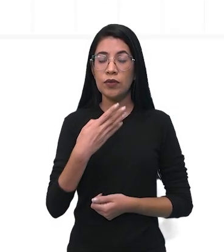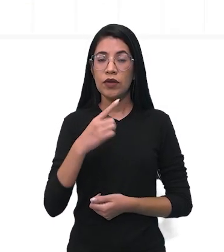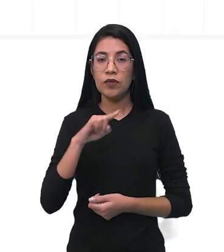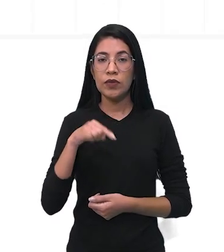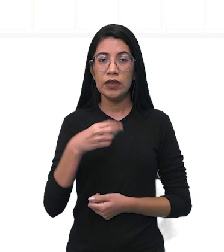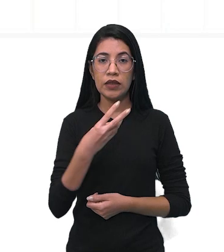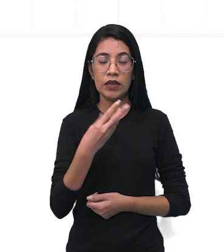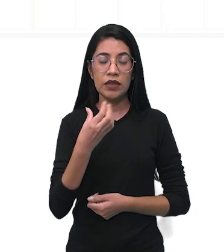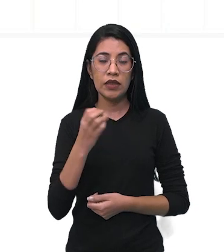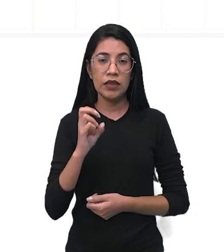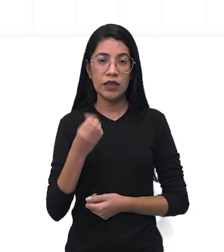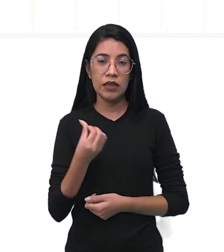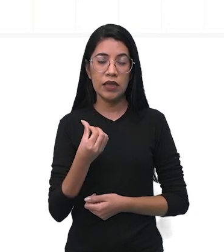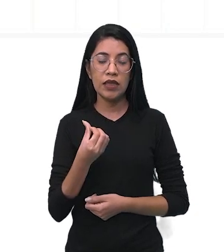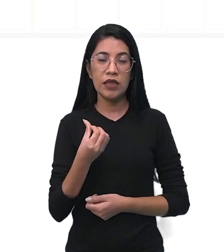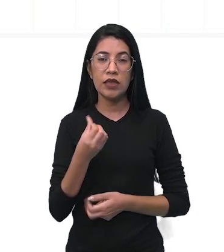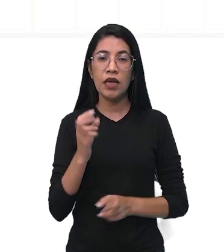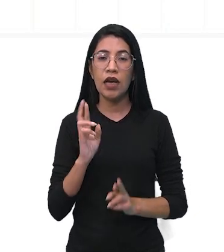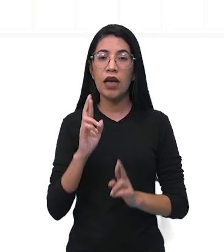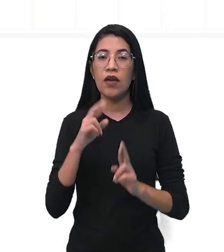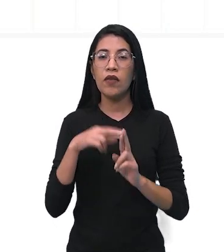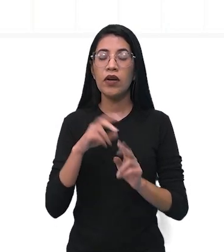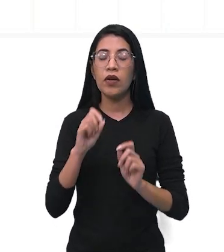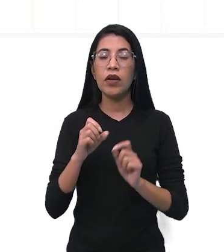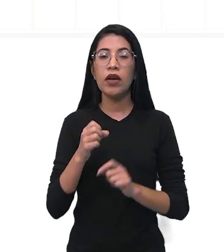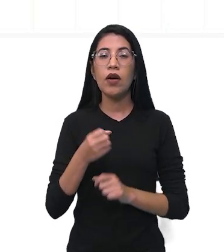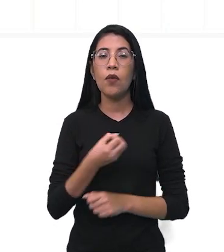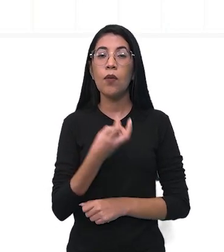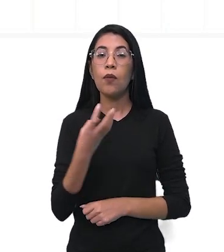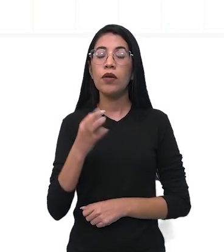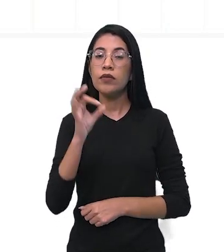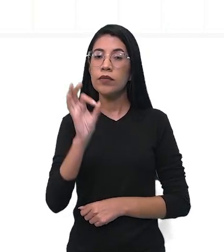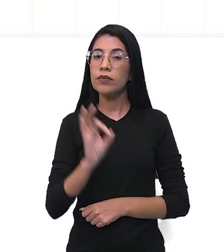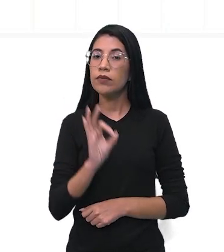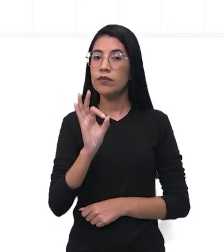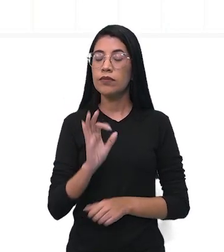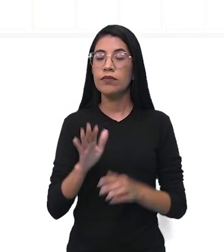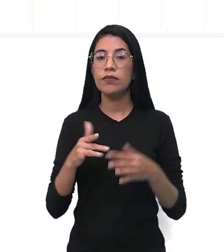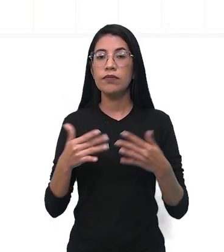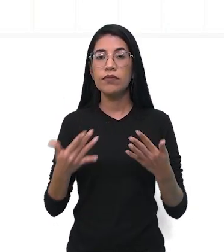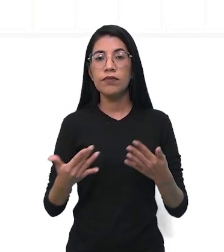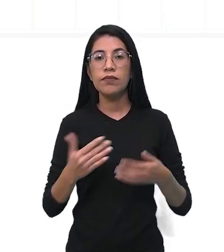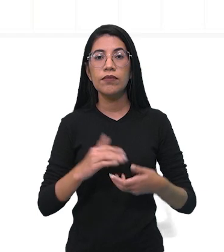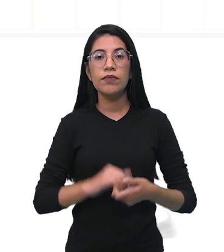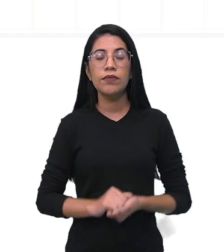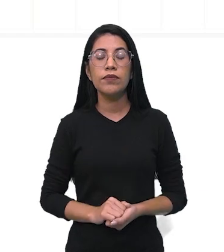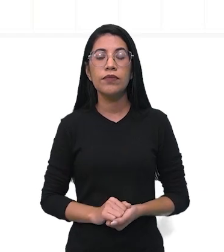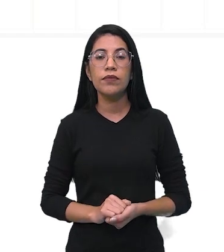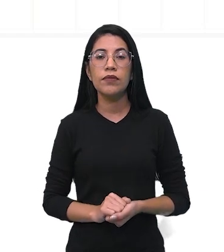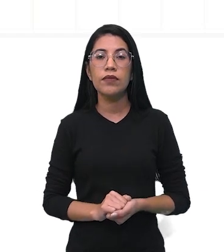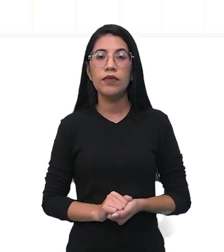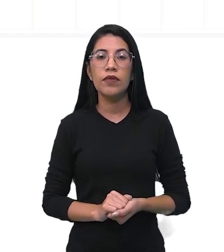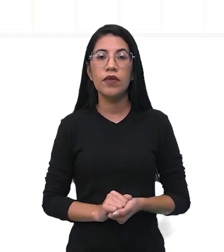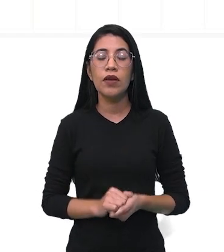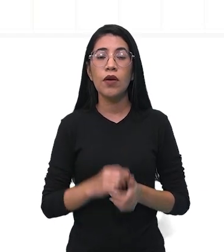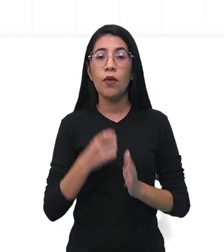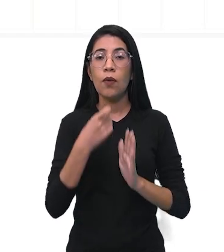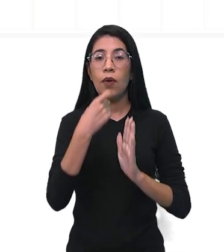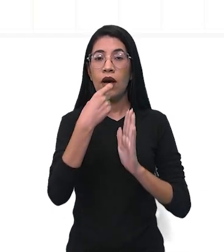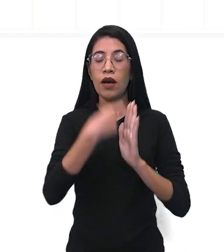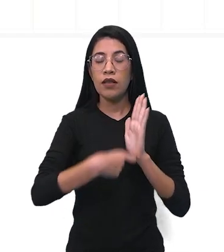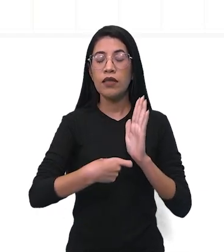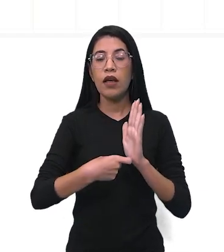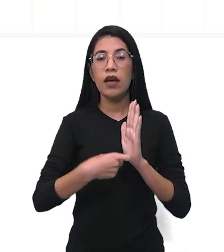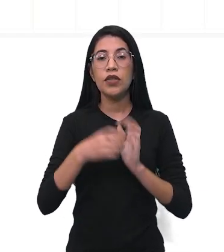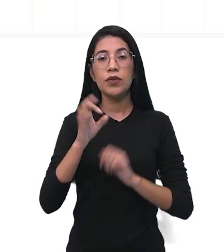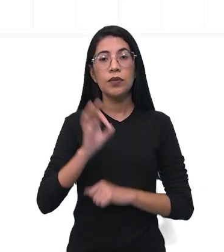24,36, eles correspondem a quantos por cento? Tá? Qual é a taxa percentual? Quantos